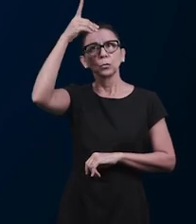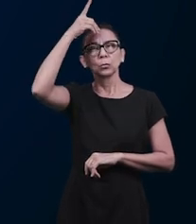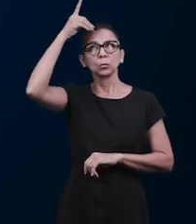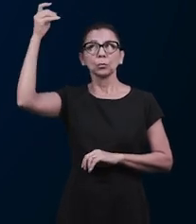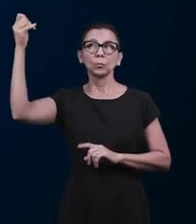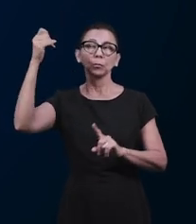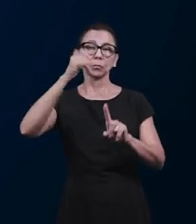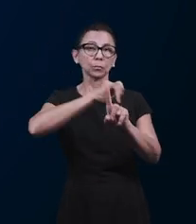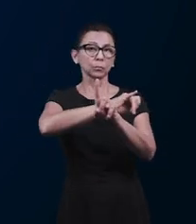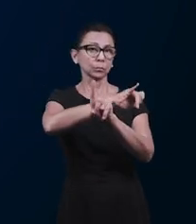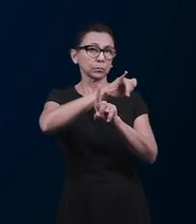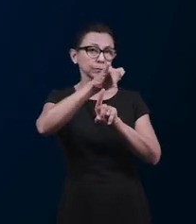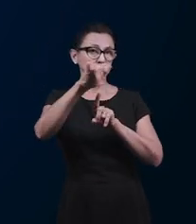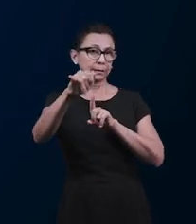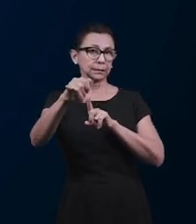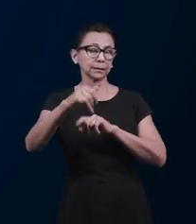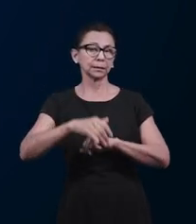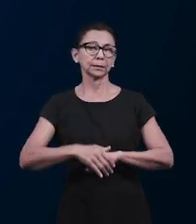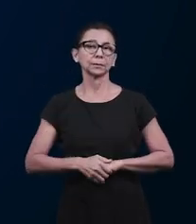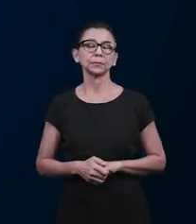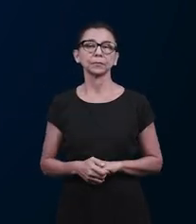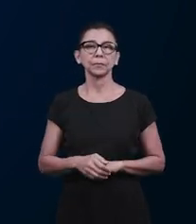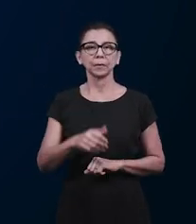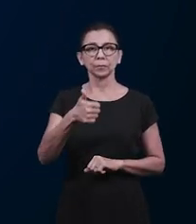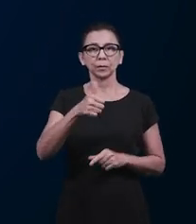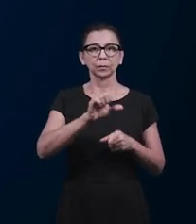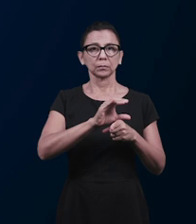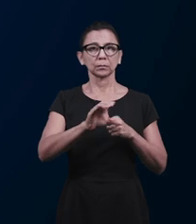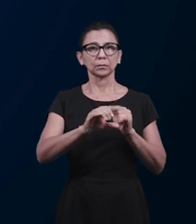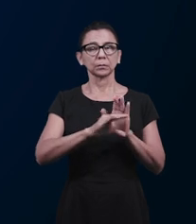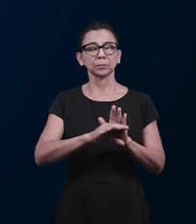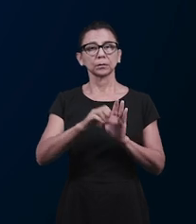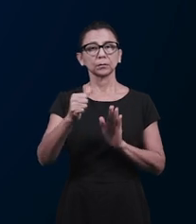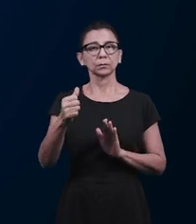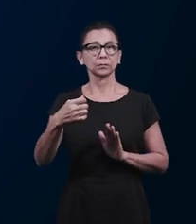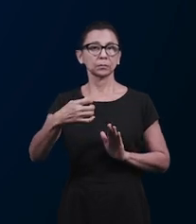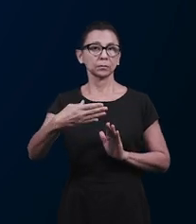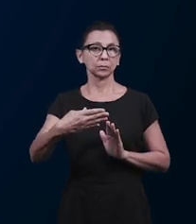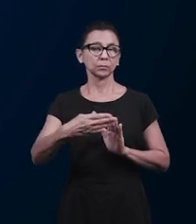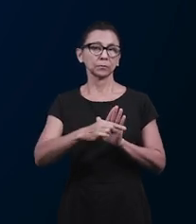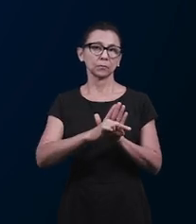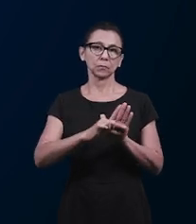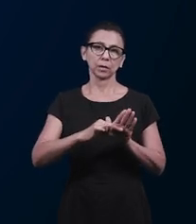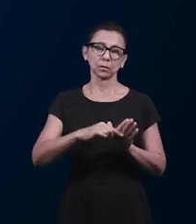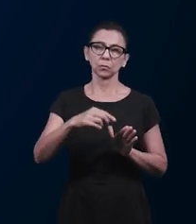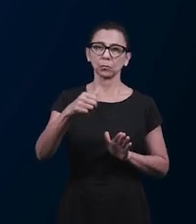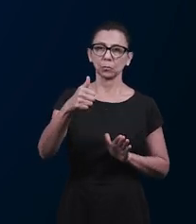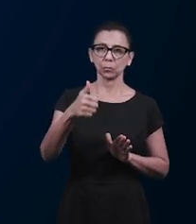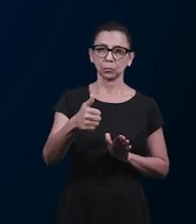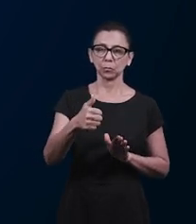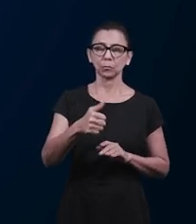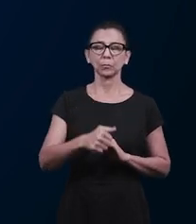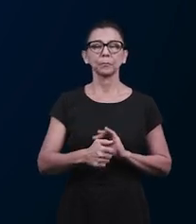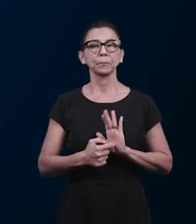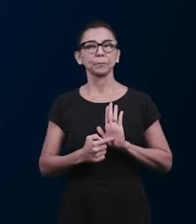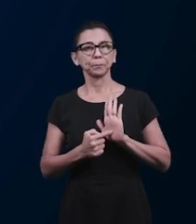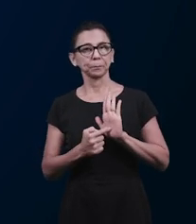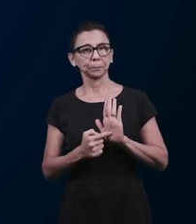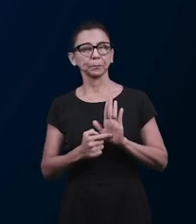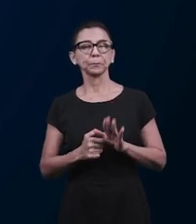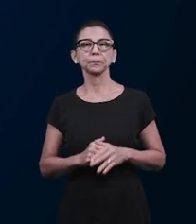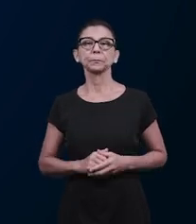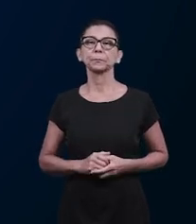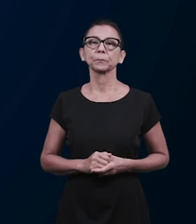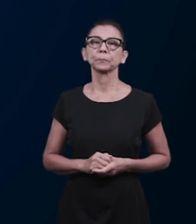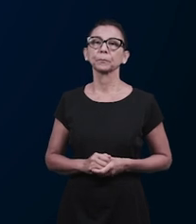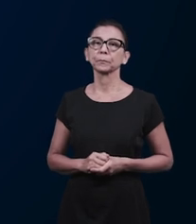profecia, conforme podemos ler em 1 Coríntios 14, versos 1, que nos diz